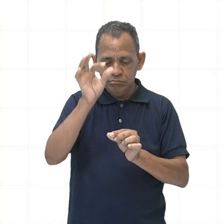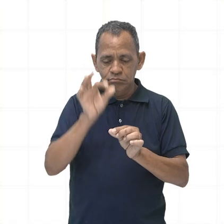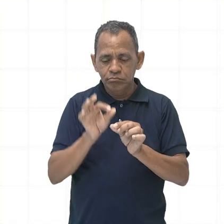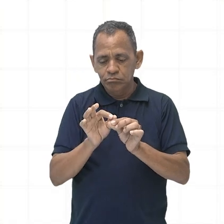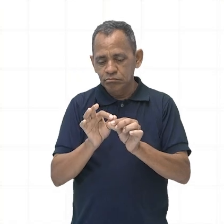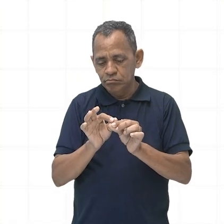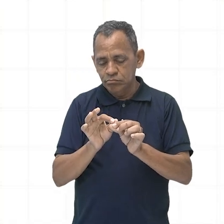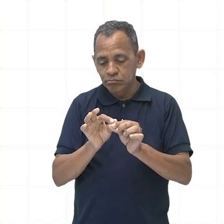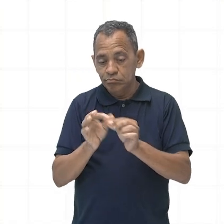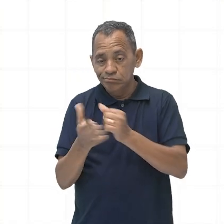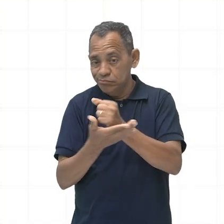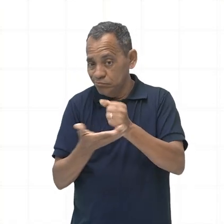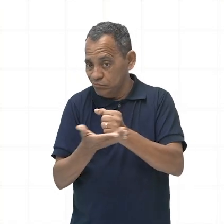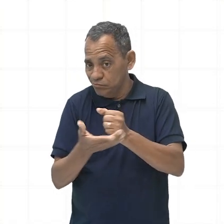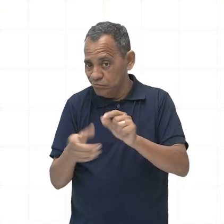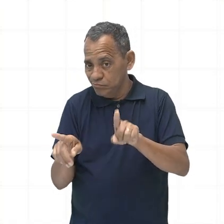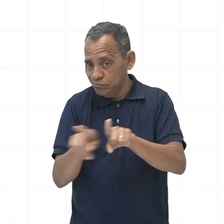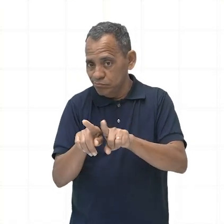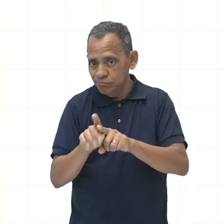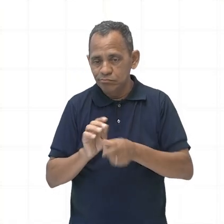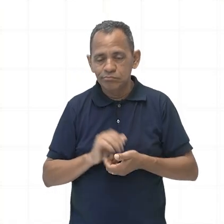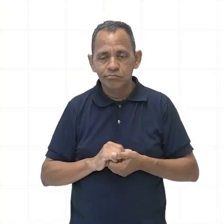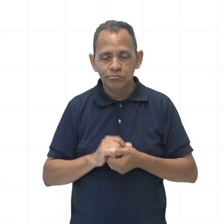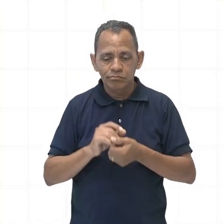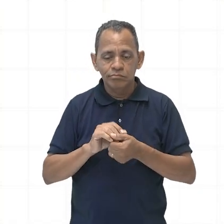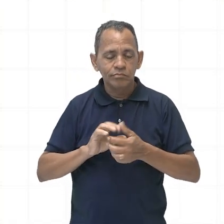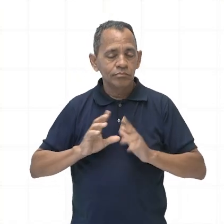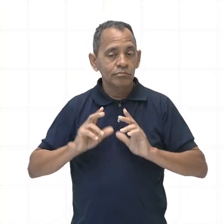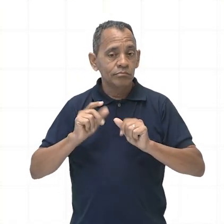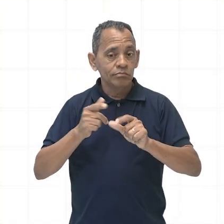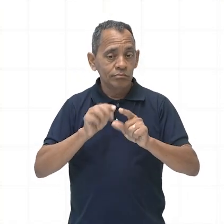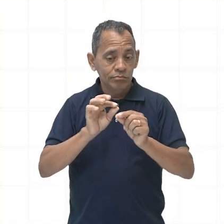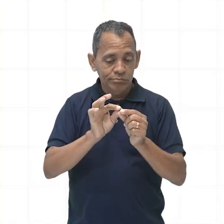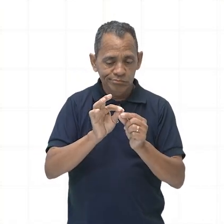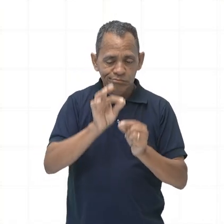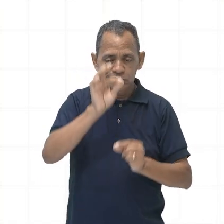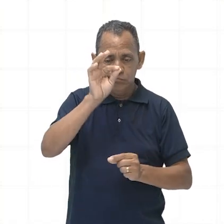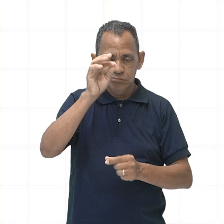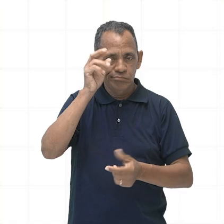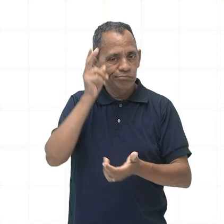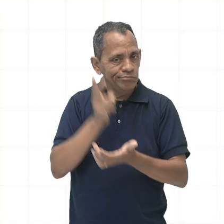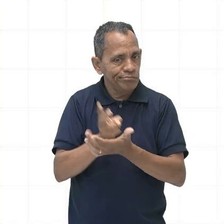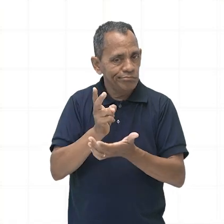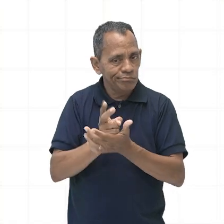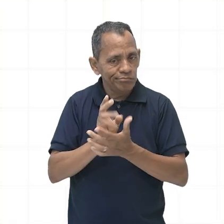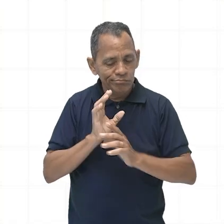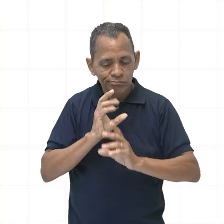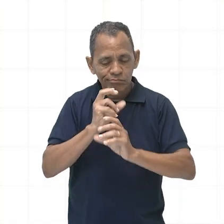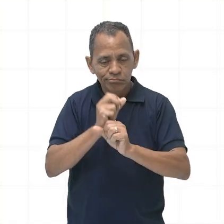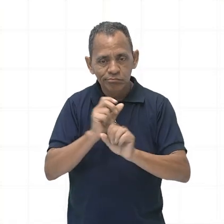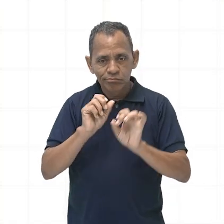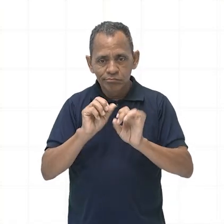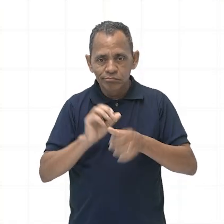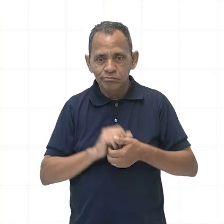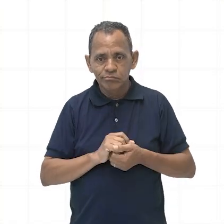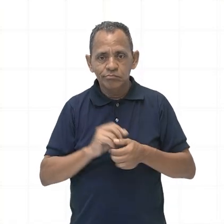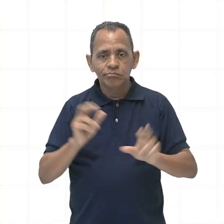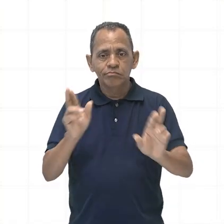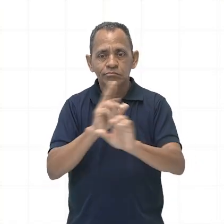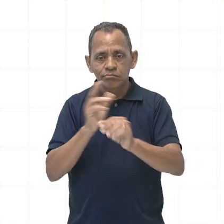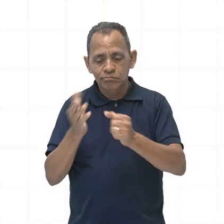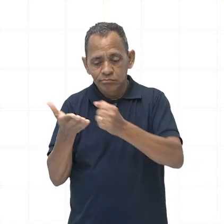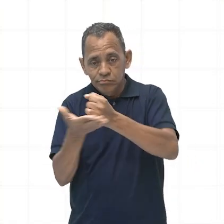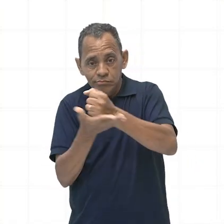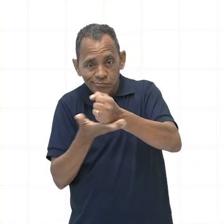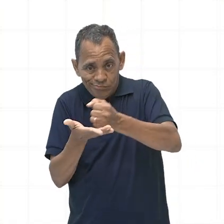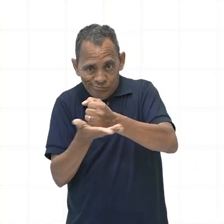a base, né? Então, toda a altura, ela é sempre calculada aí em relação ao chão